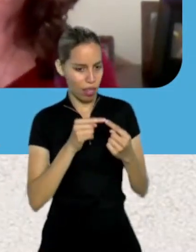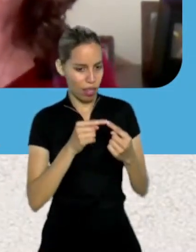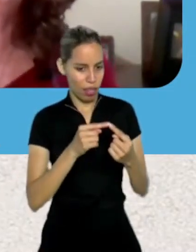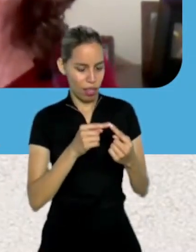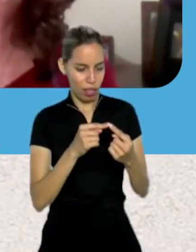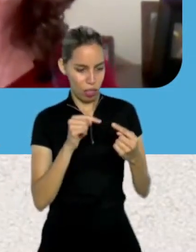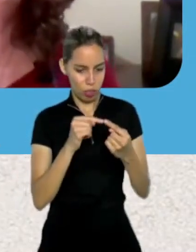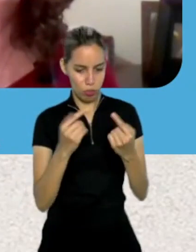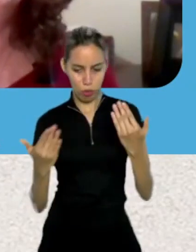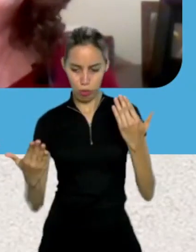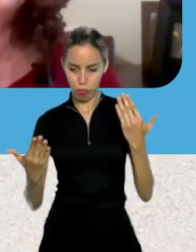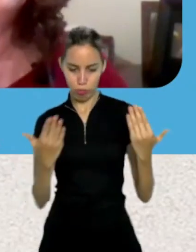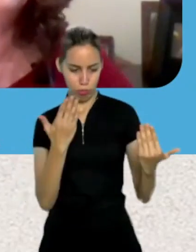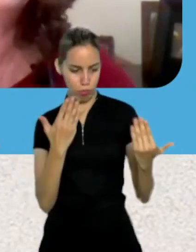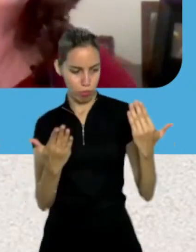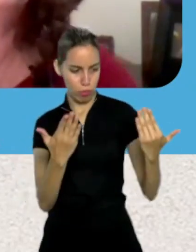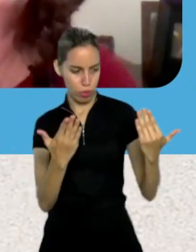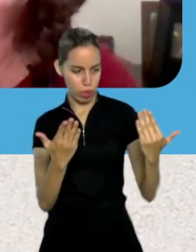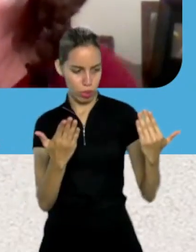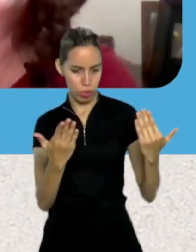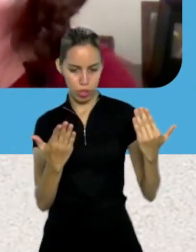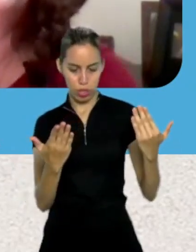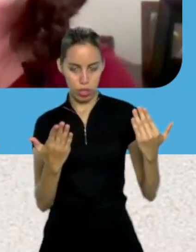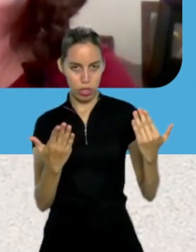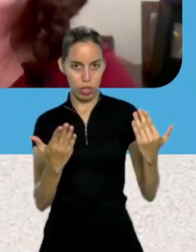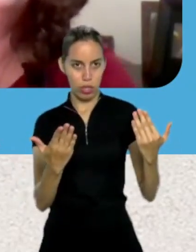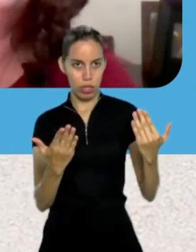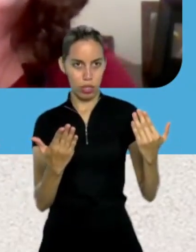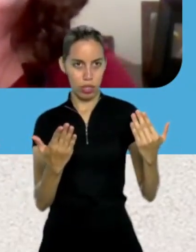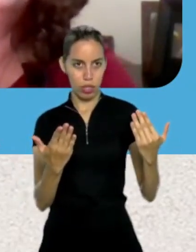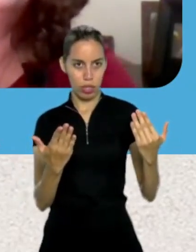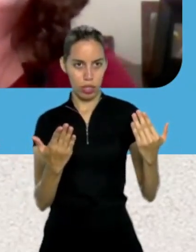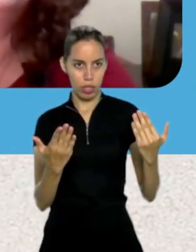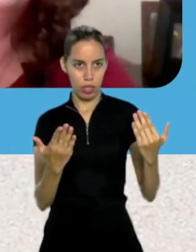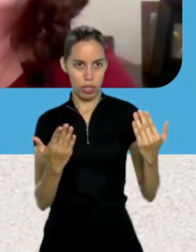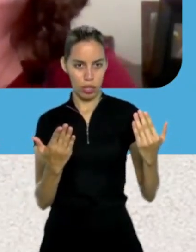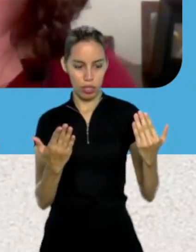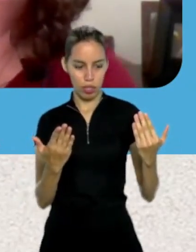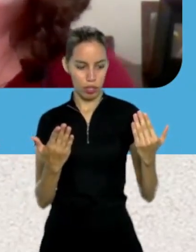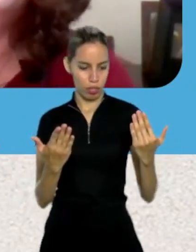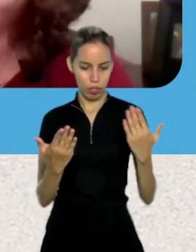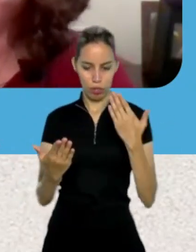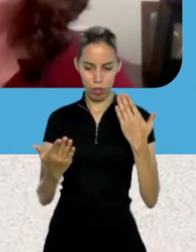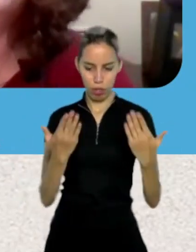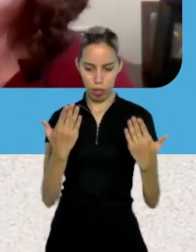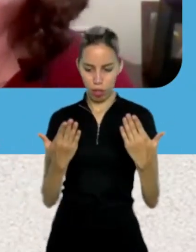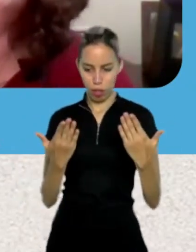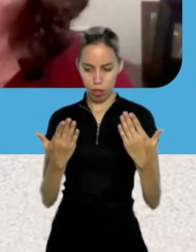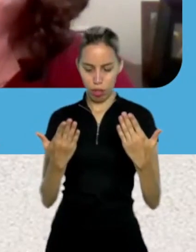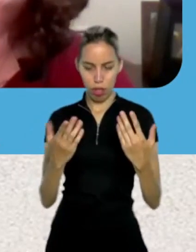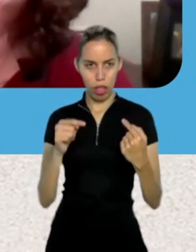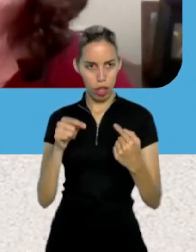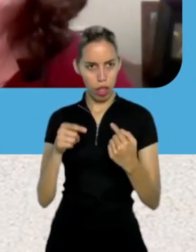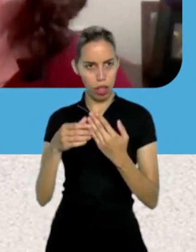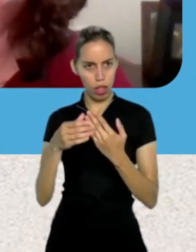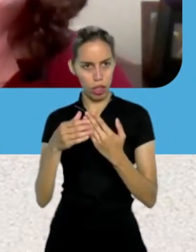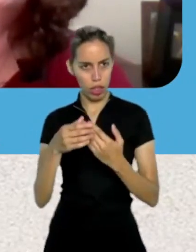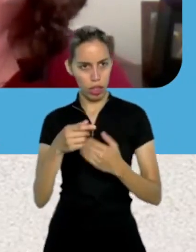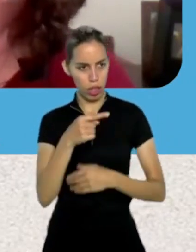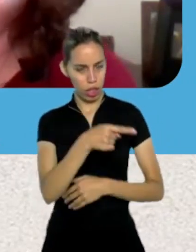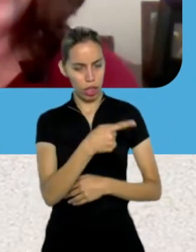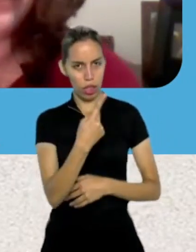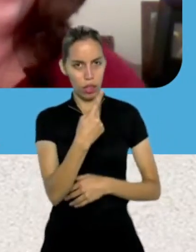compara publicação de um livro como se fosse parir. Ela diz que é, precisa é de um o, resguardo